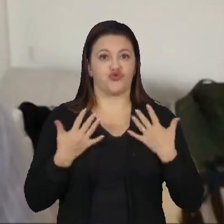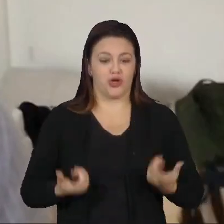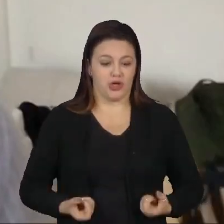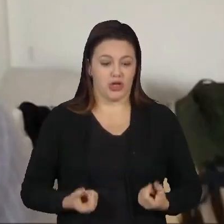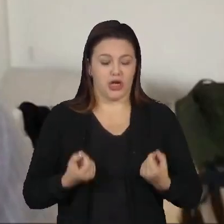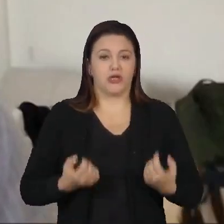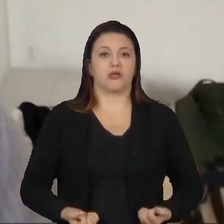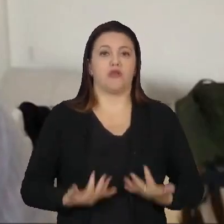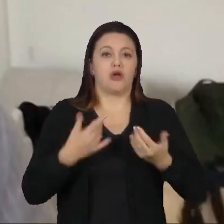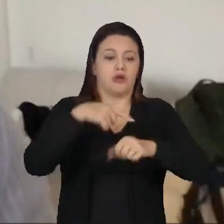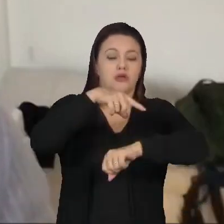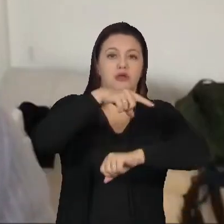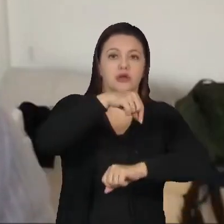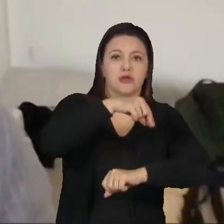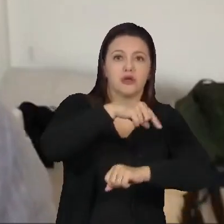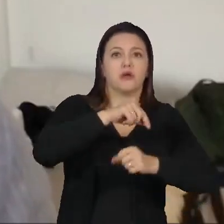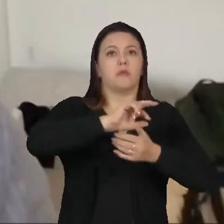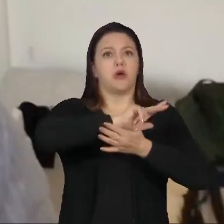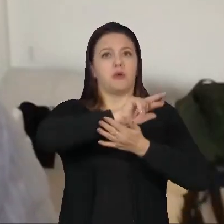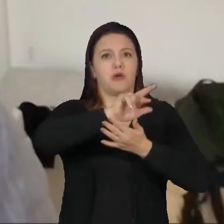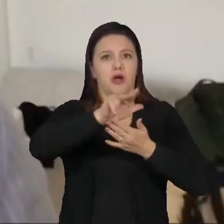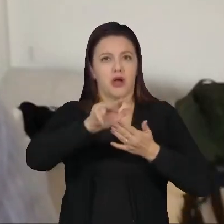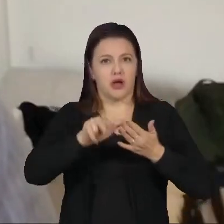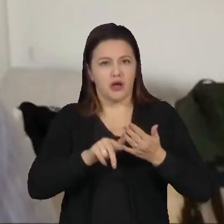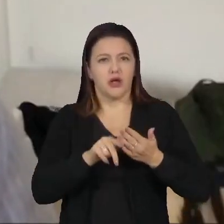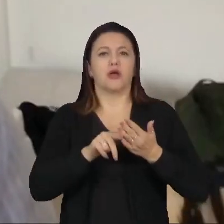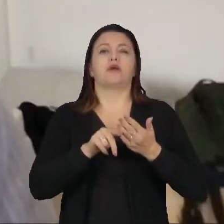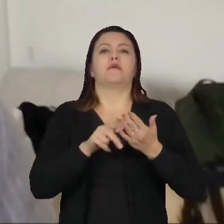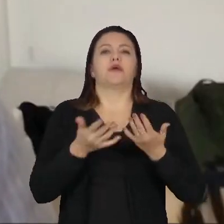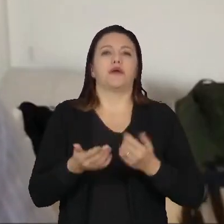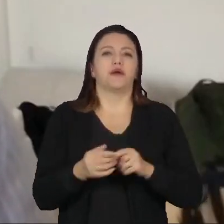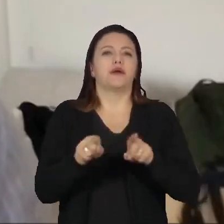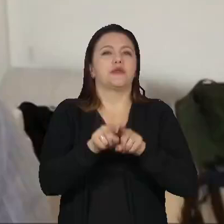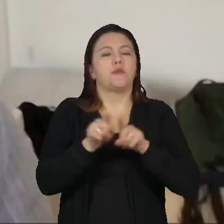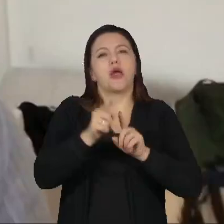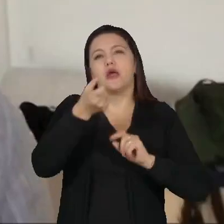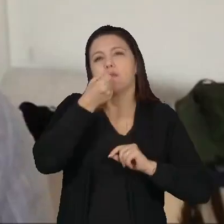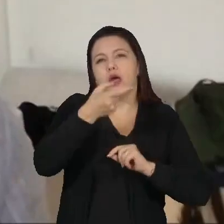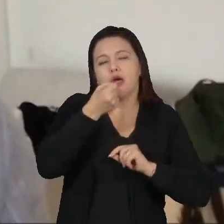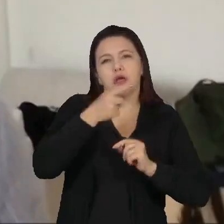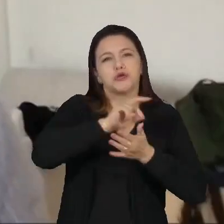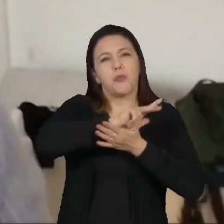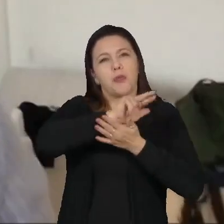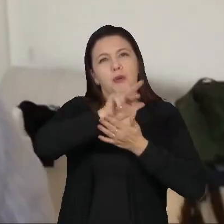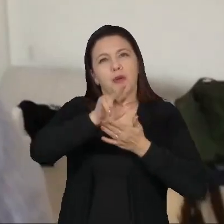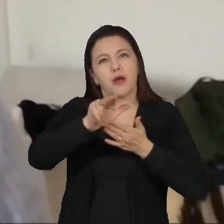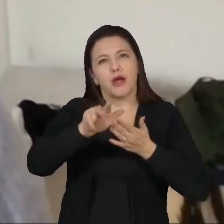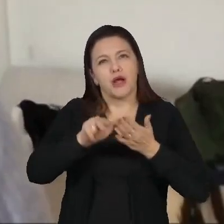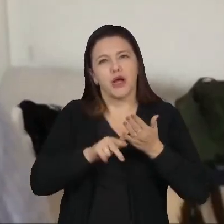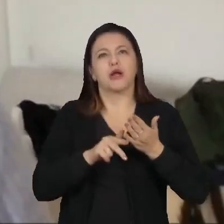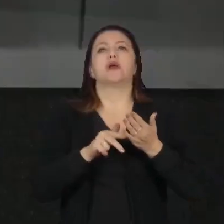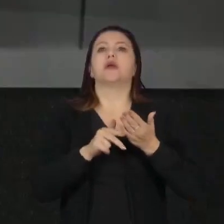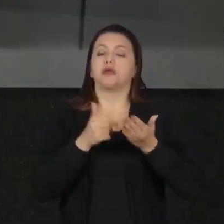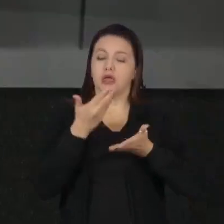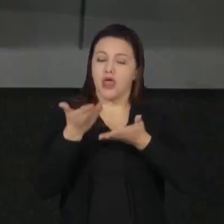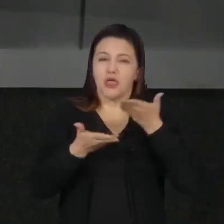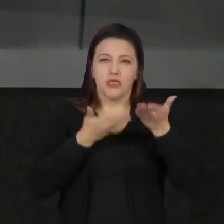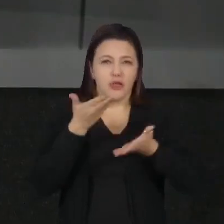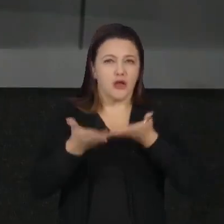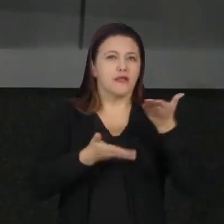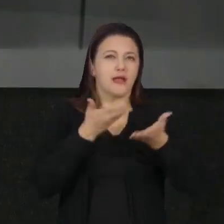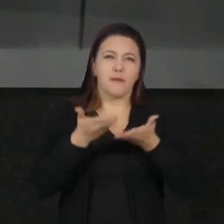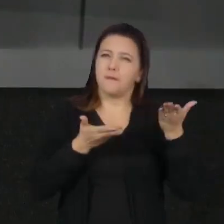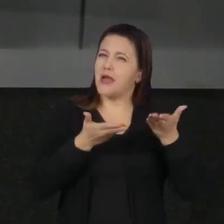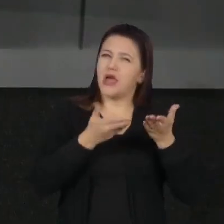com quimioterapia, com imunoterapia, com anticorpo droga conjugada, então o que a gente chama de terapias sistêmicas